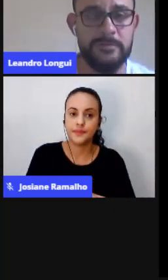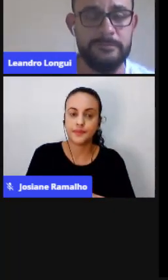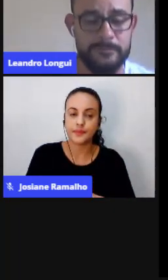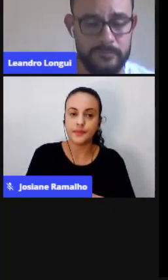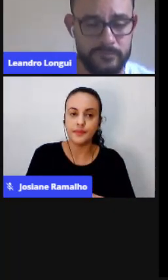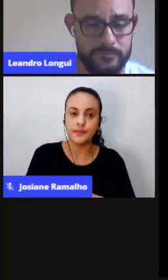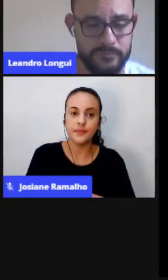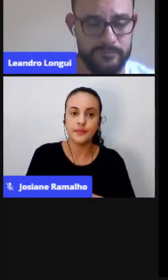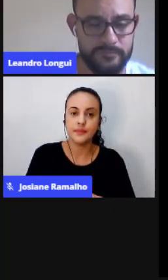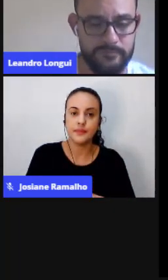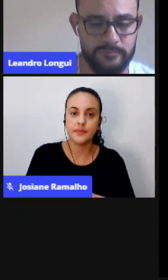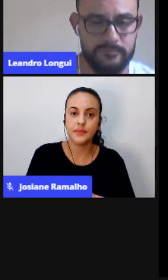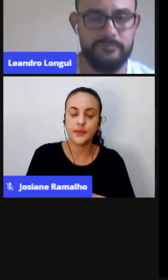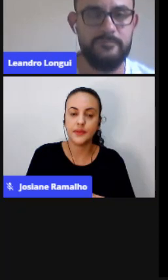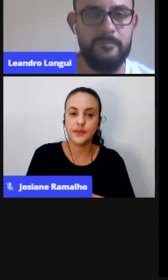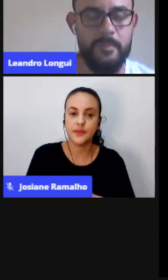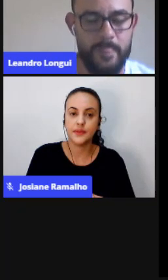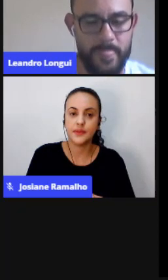por favor.